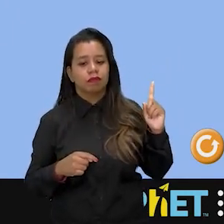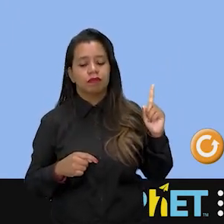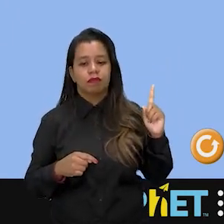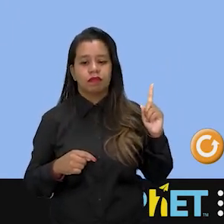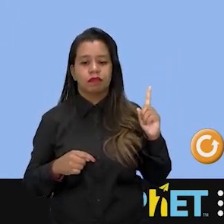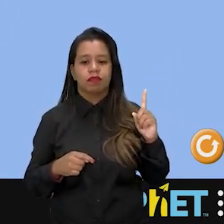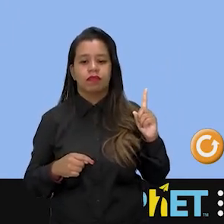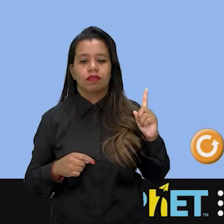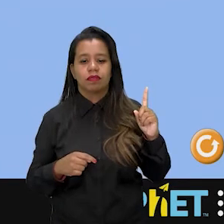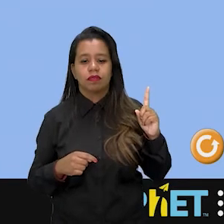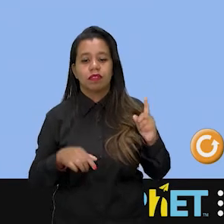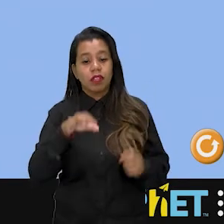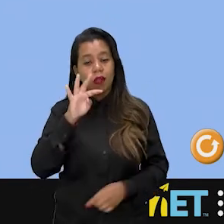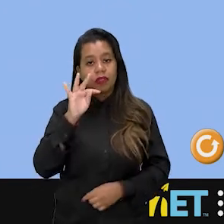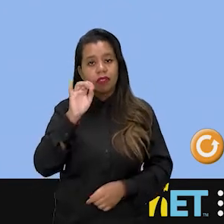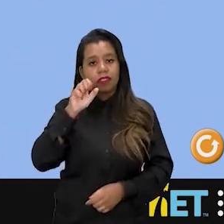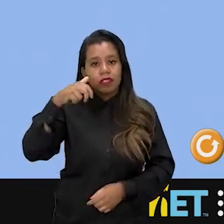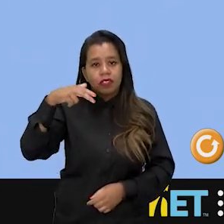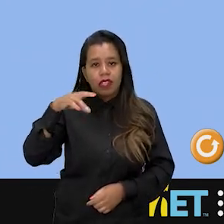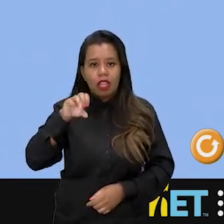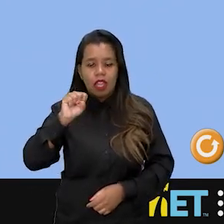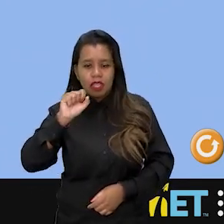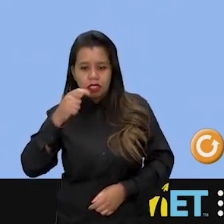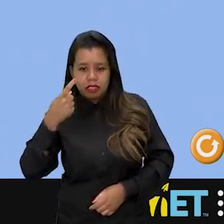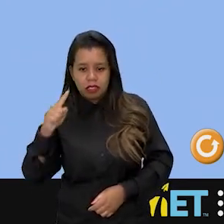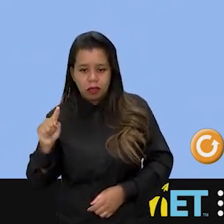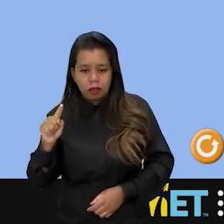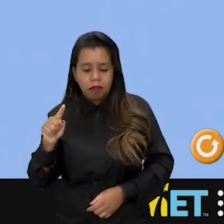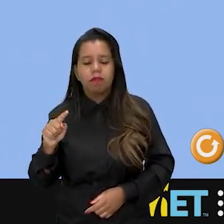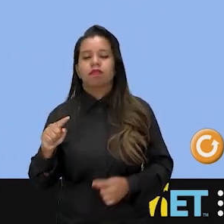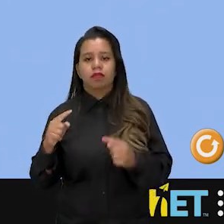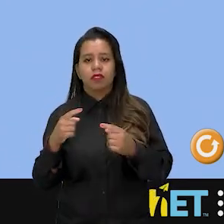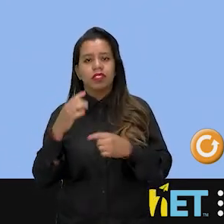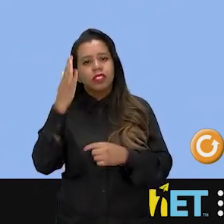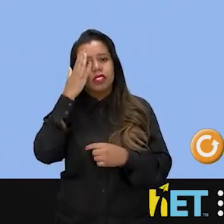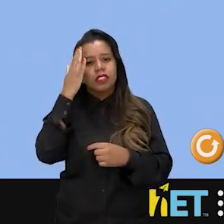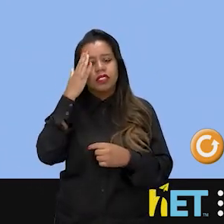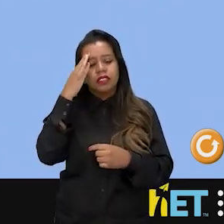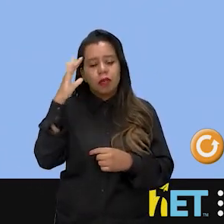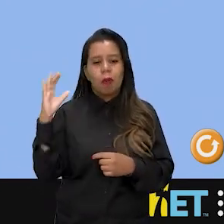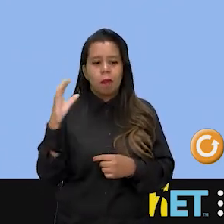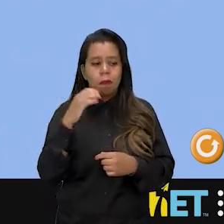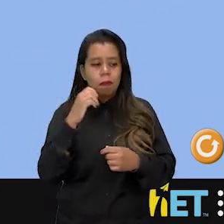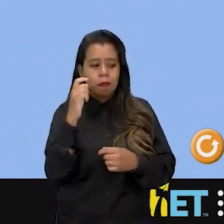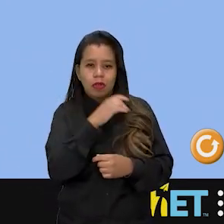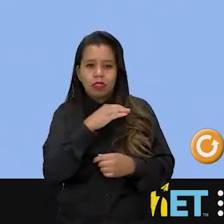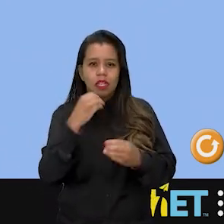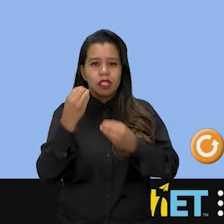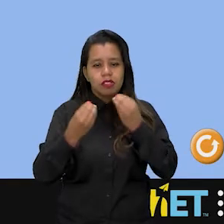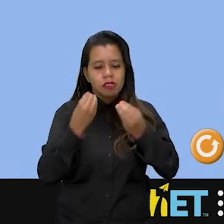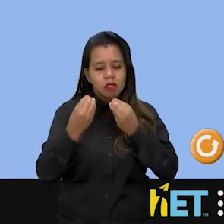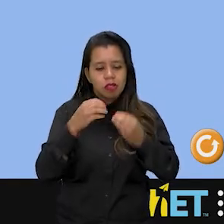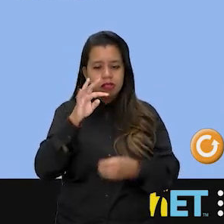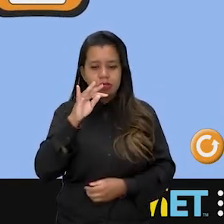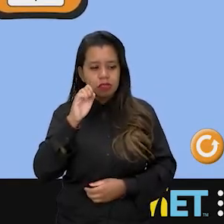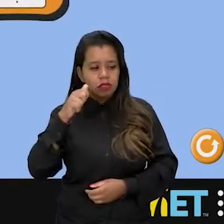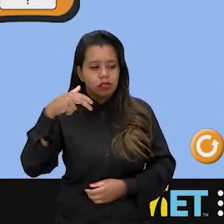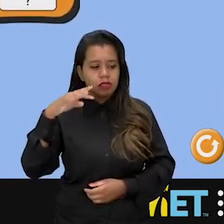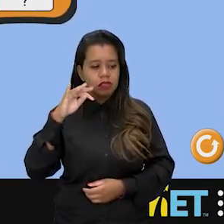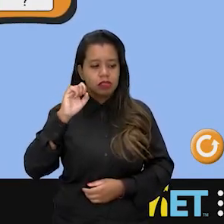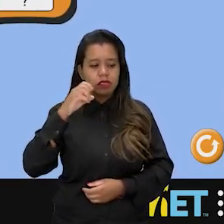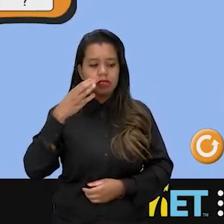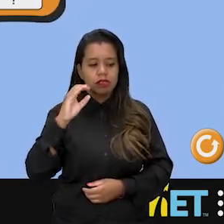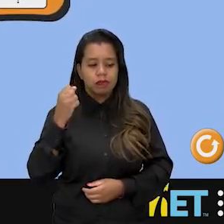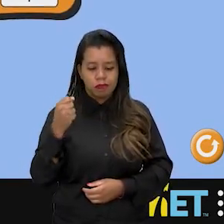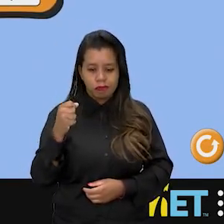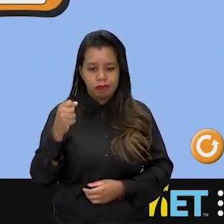aqui, esse equipamento é o voltímetro, que vai medir a tensão. Tensão é dada em volt, né? E aqui nós temos o